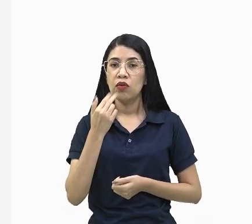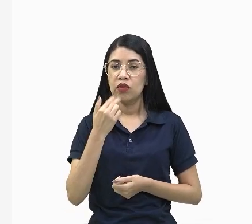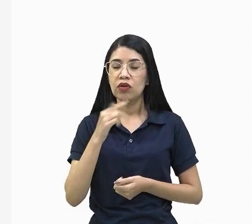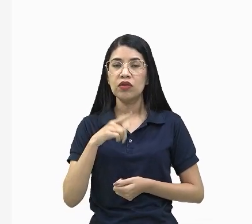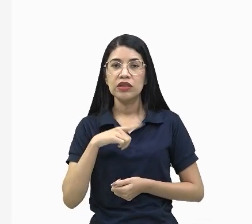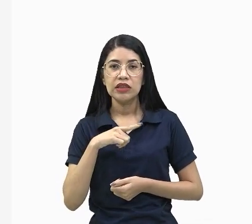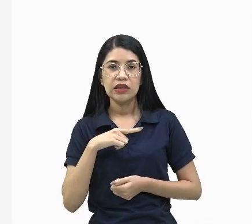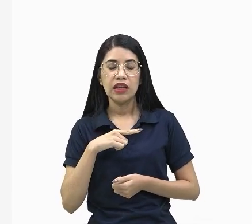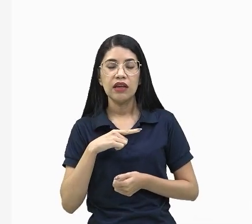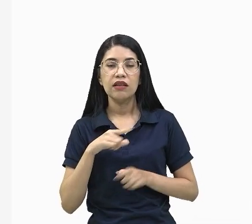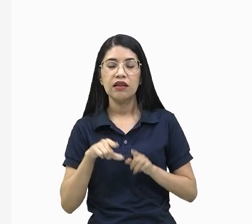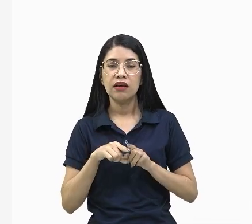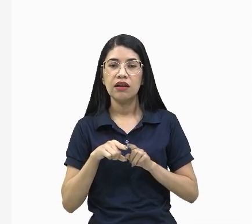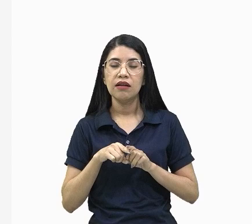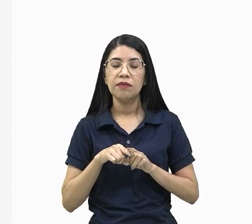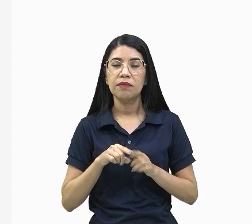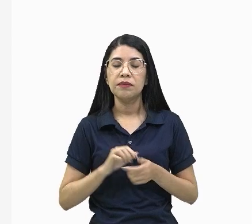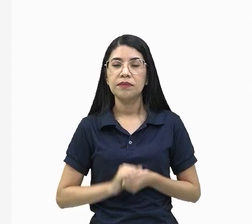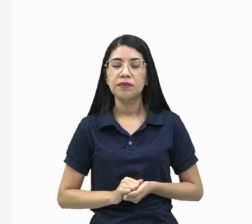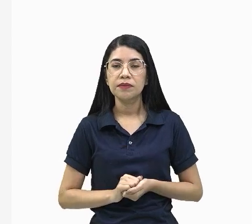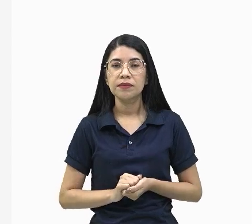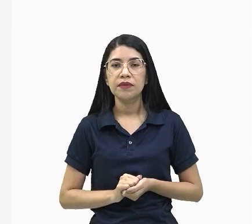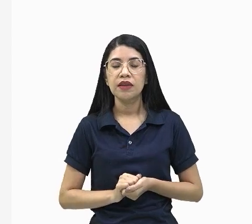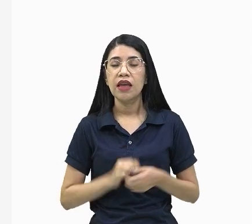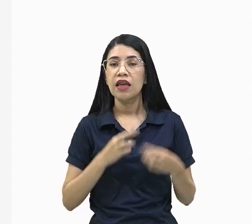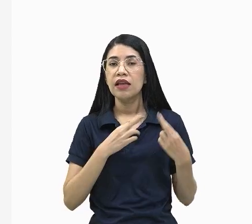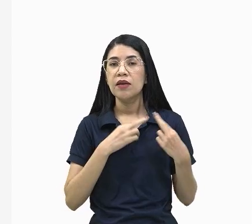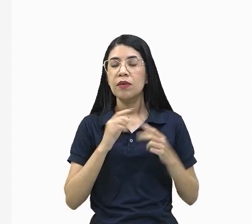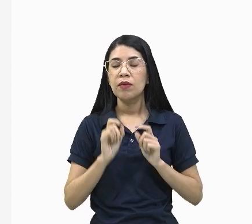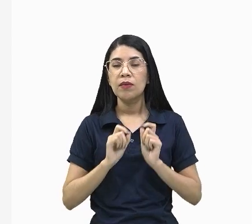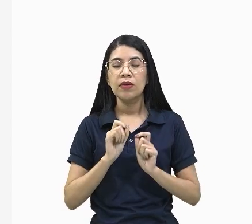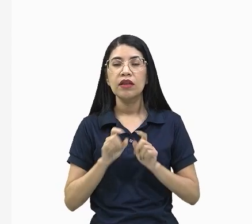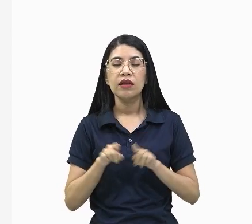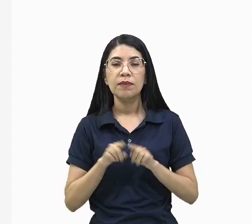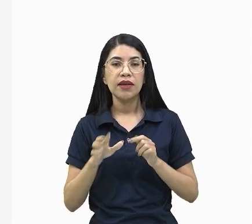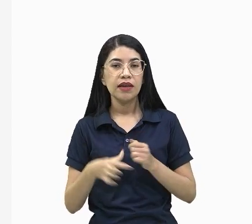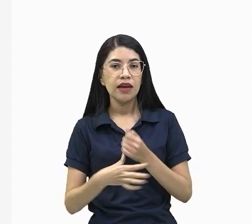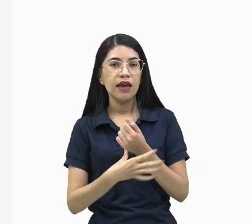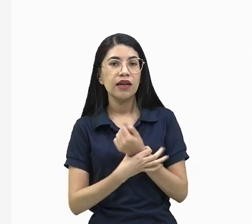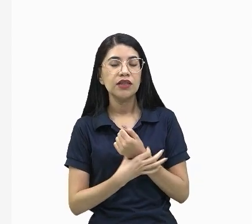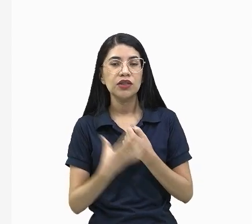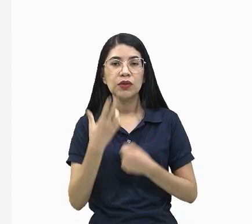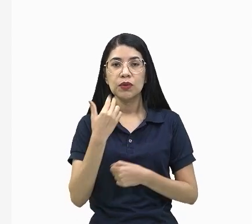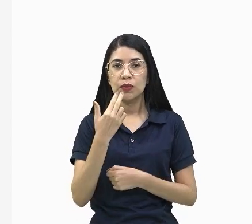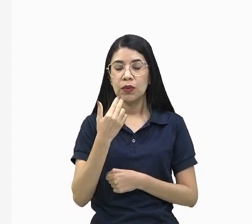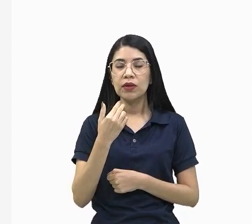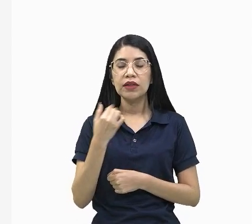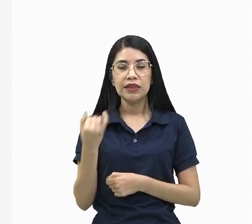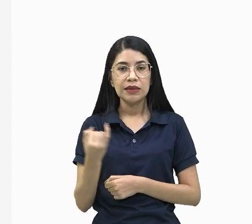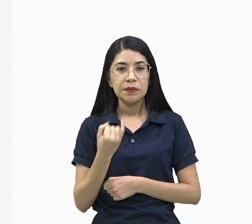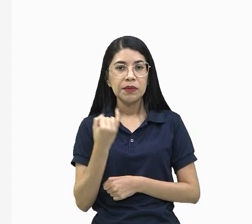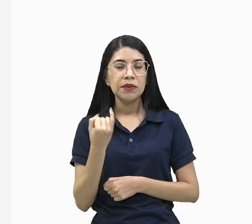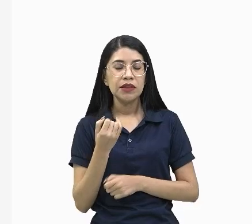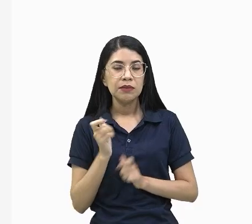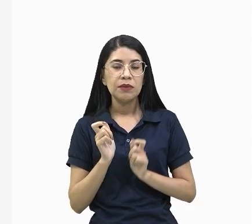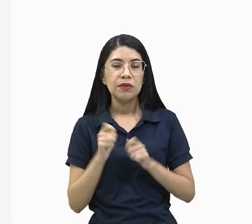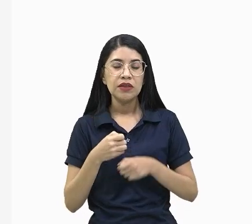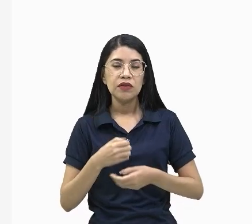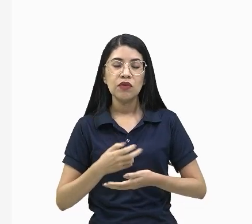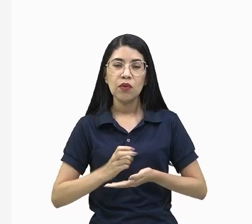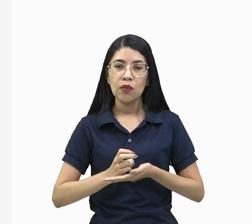nutrientes. Fornecimento de nutrientes é responsável, então, por garantir os nutrientes essenciais, que são